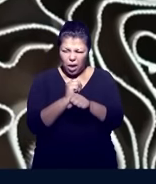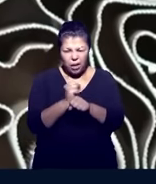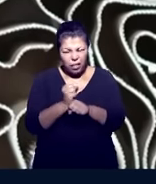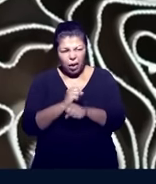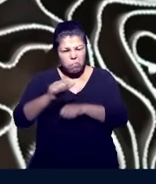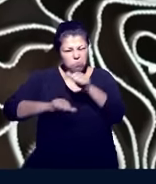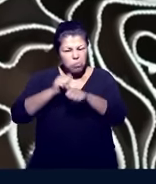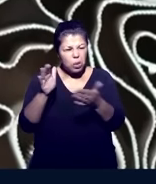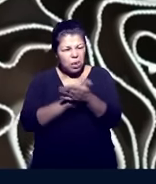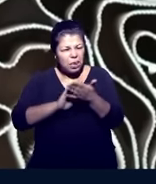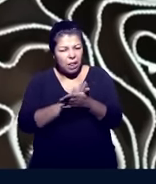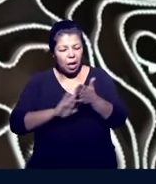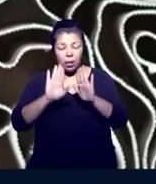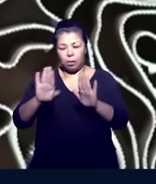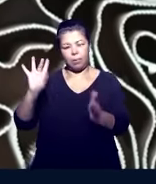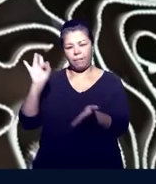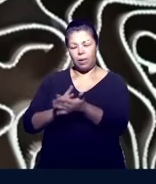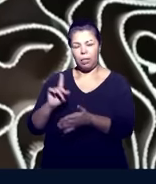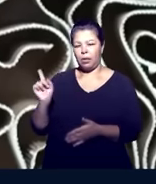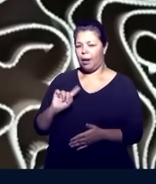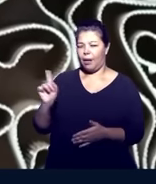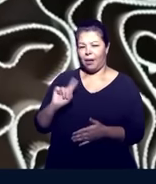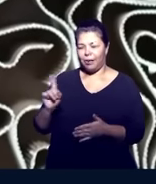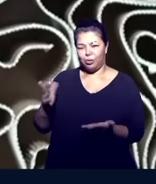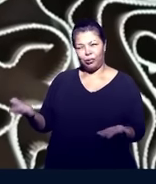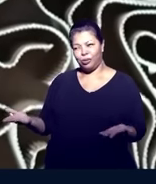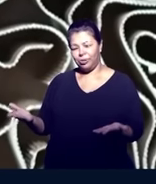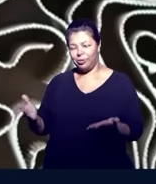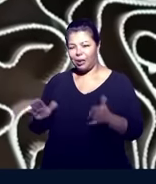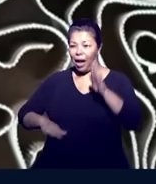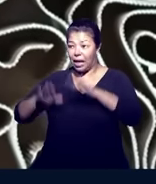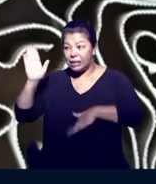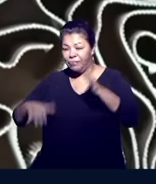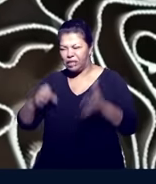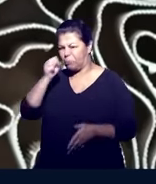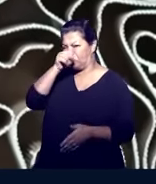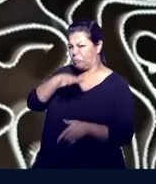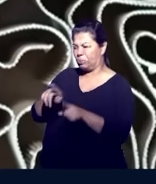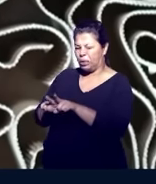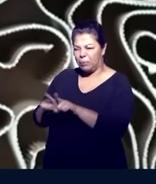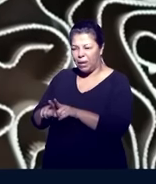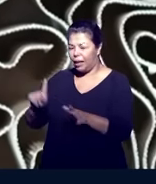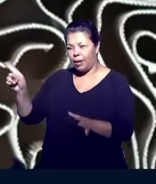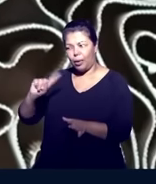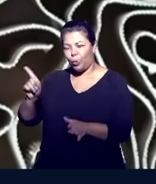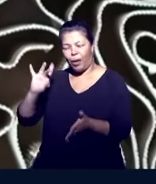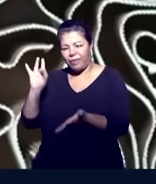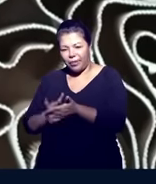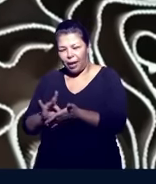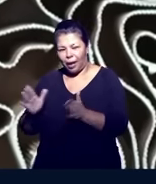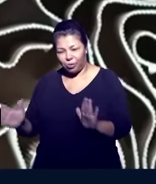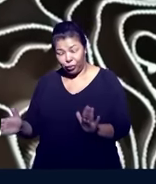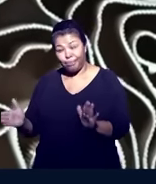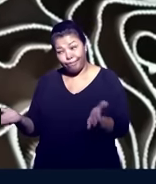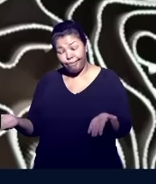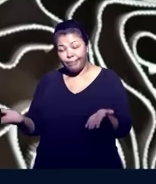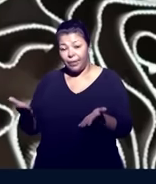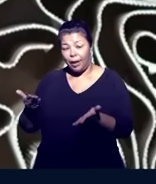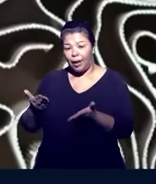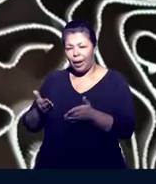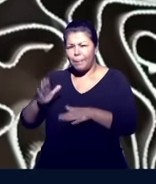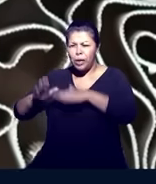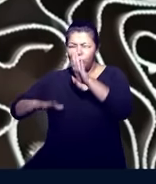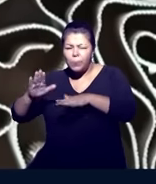Brasil fez um pacto com a mediocridade em 40 anos ISO também não é verdade telefone telefone no início dos anos 90 era